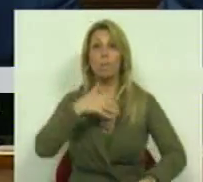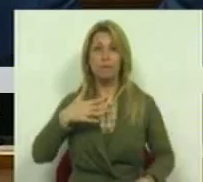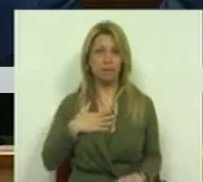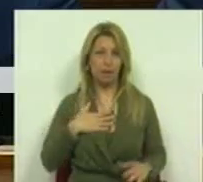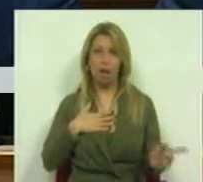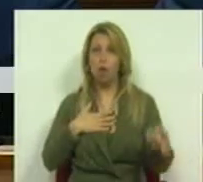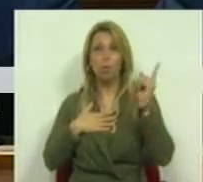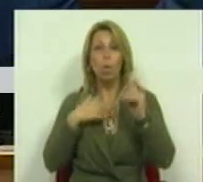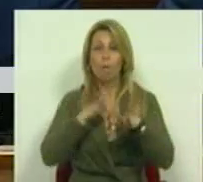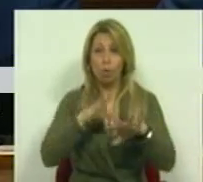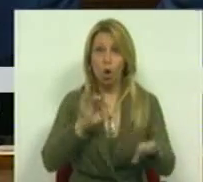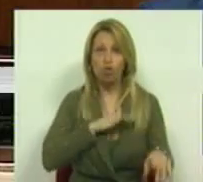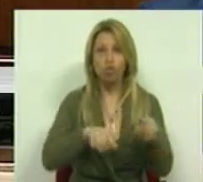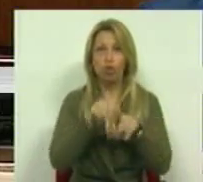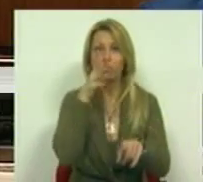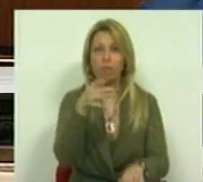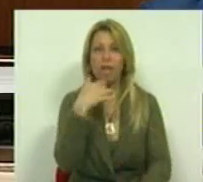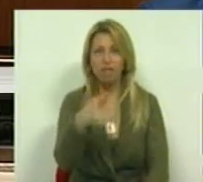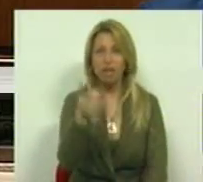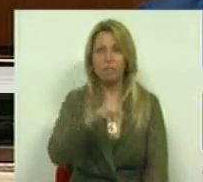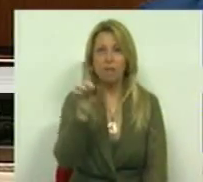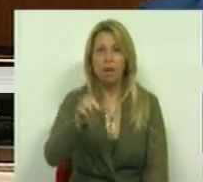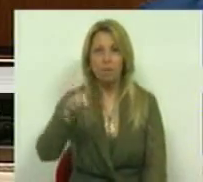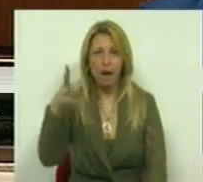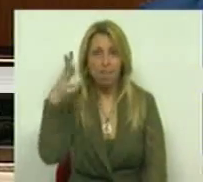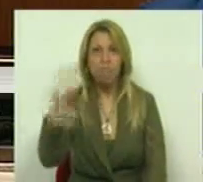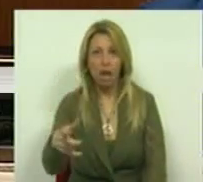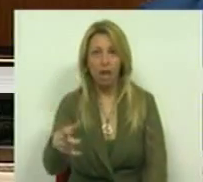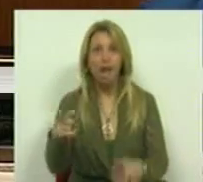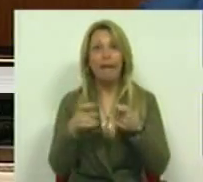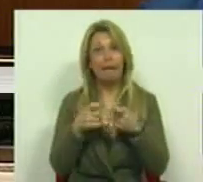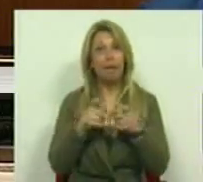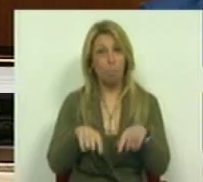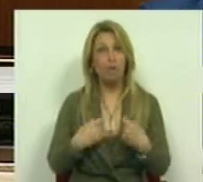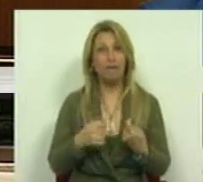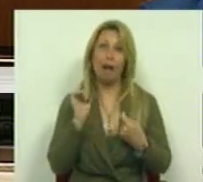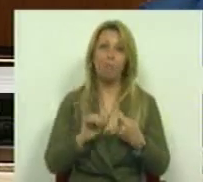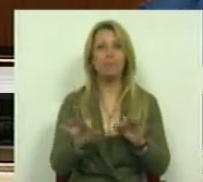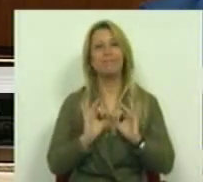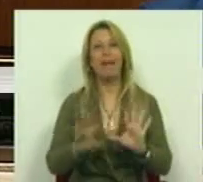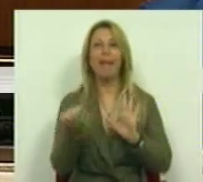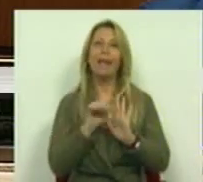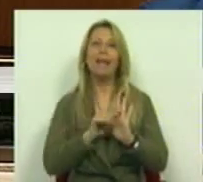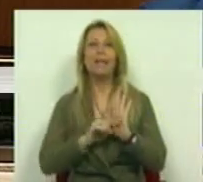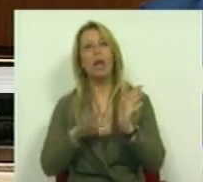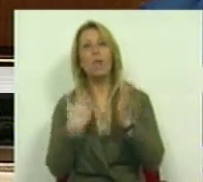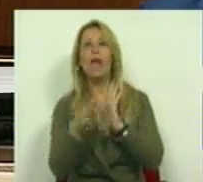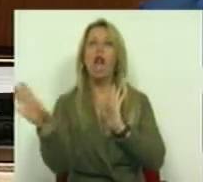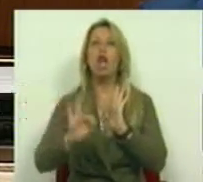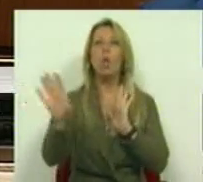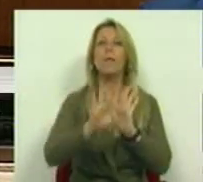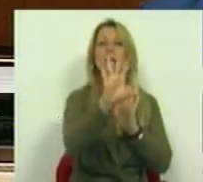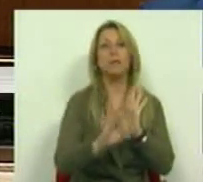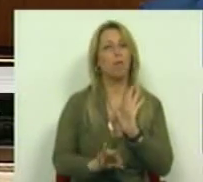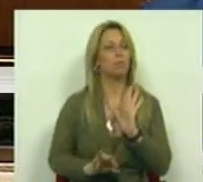senhor deputado repetir isso 1000 vezes que o cartão partidário passa a ser um critério para a nomeação, seja de quem for.